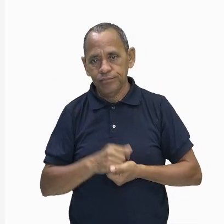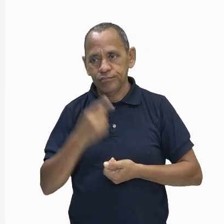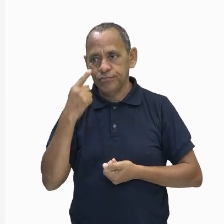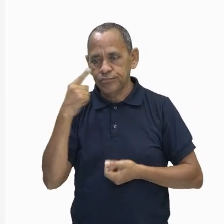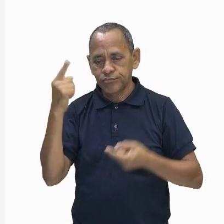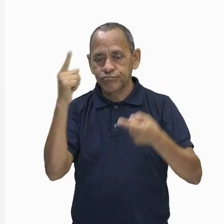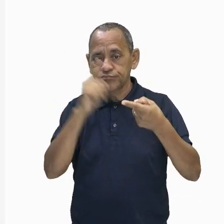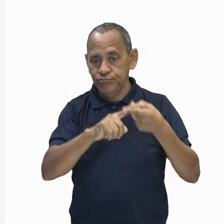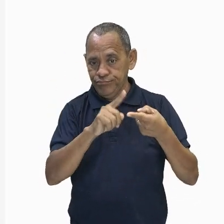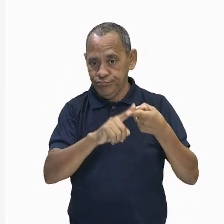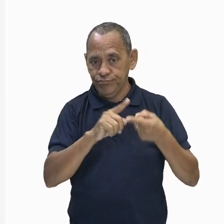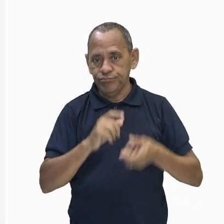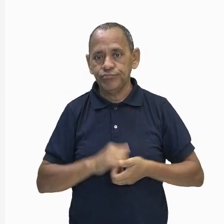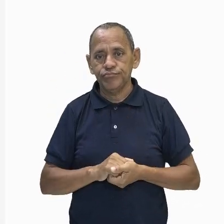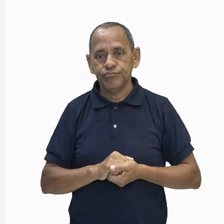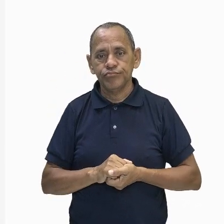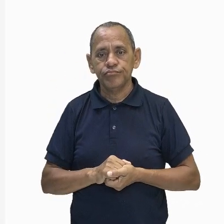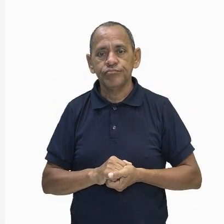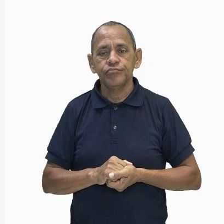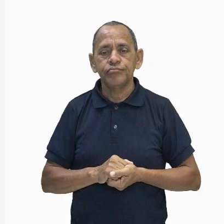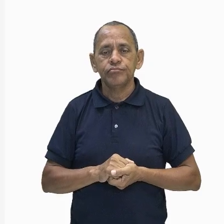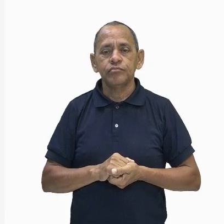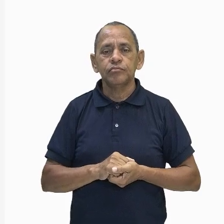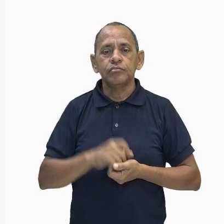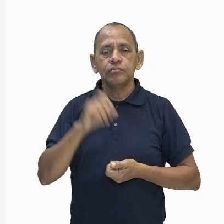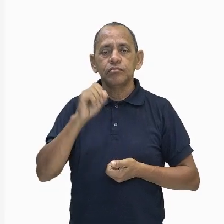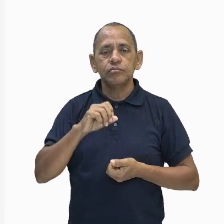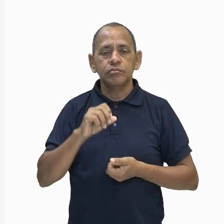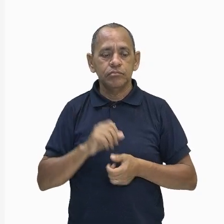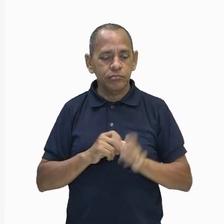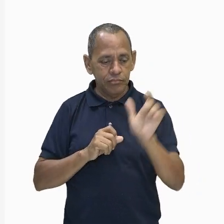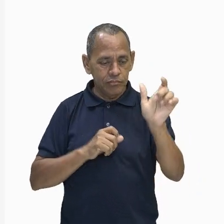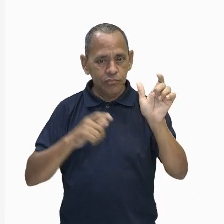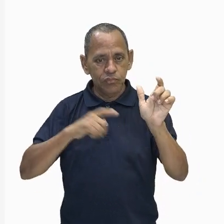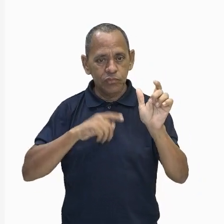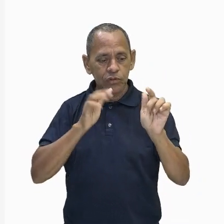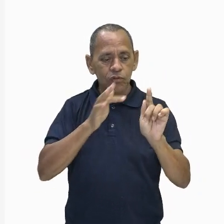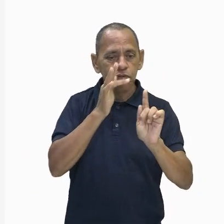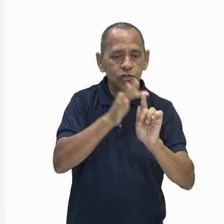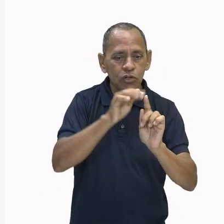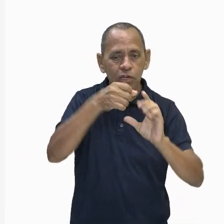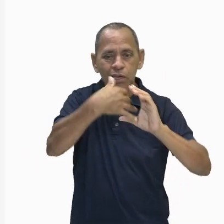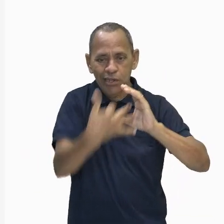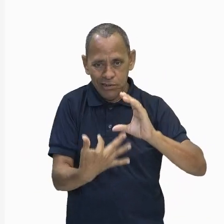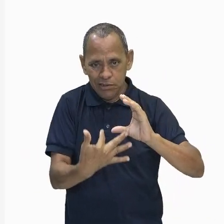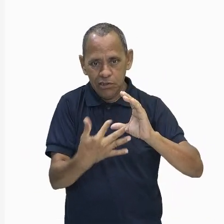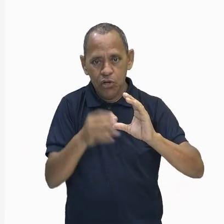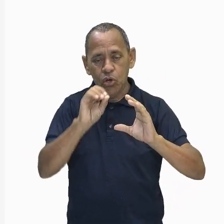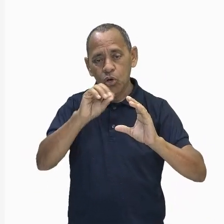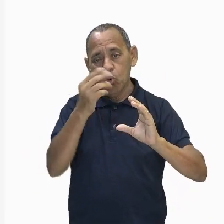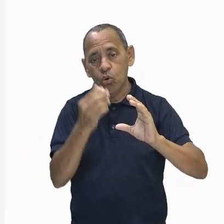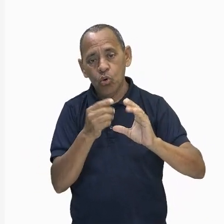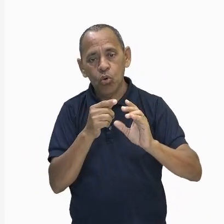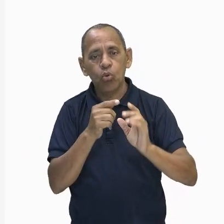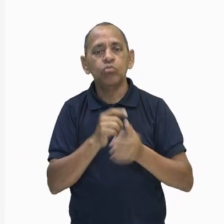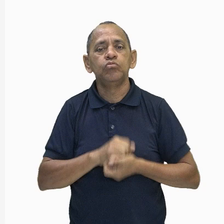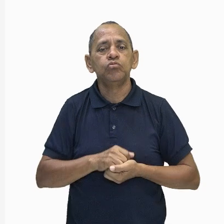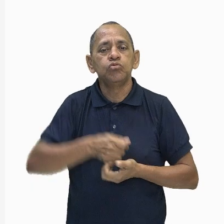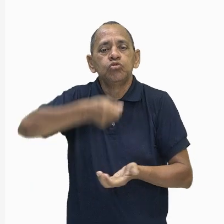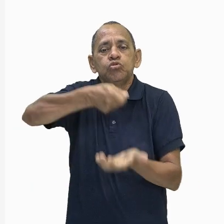adnominal. O adjunto adnominal é o termo que tem a função de caracterizar ou determinar